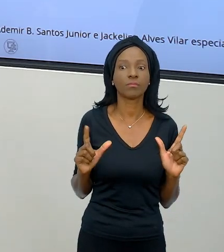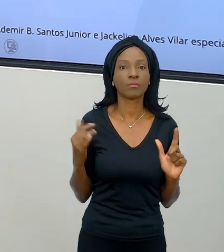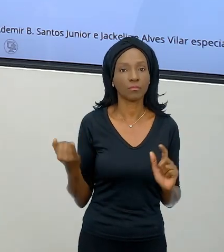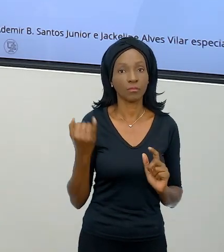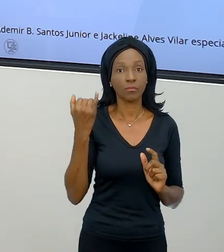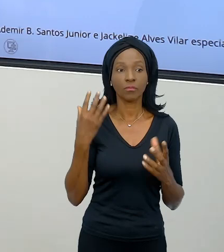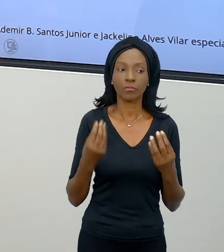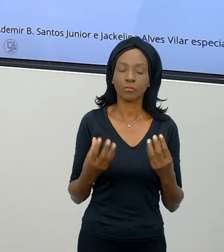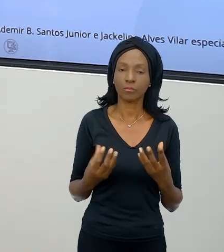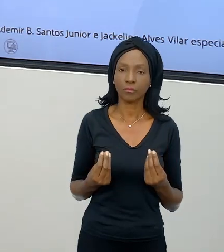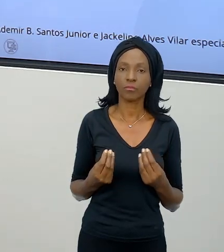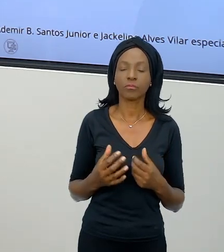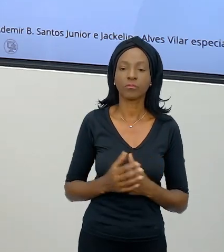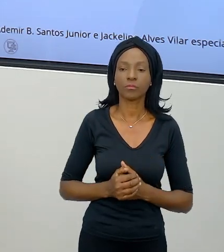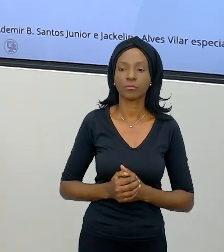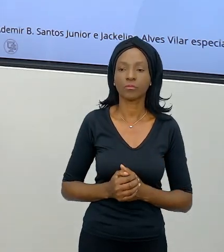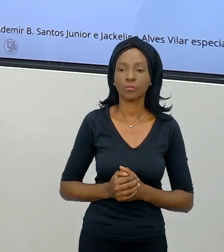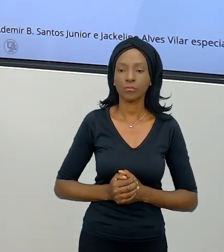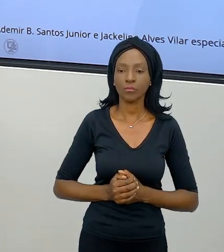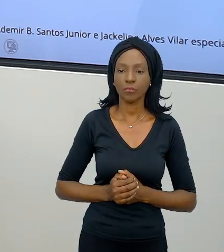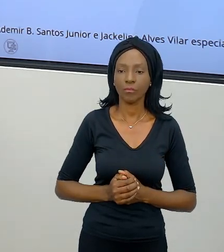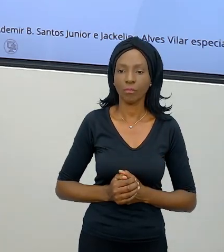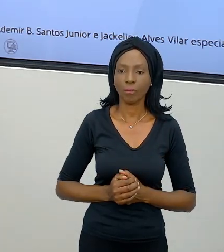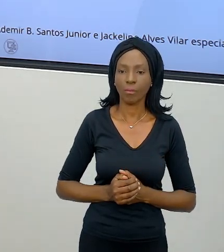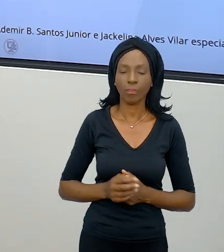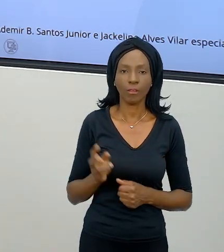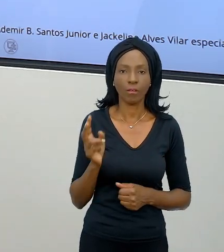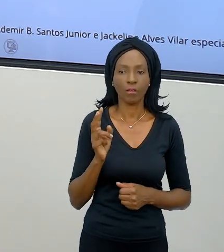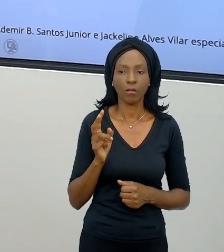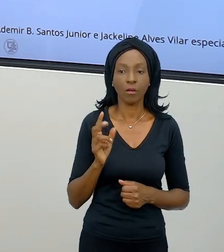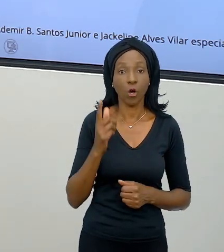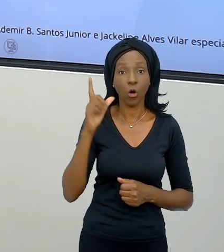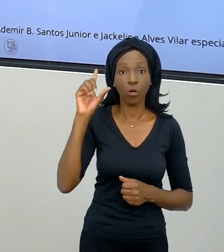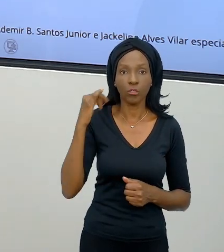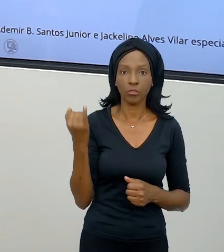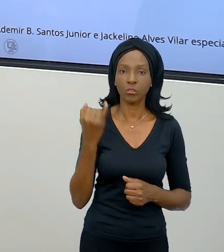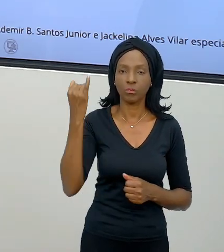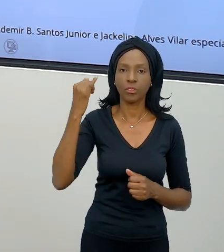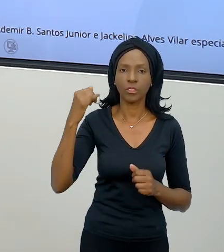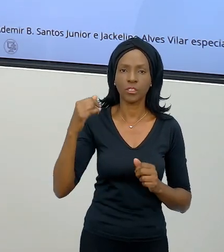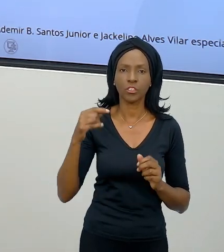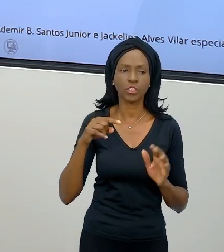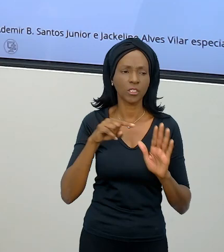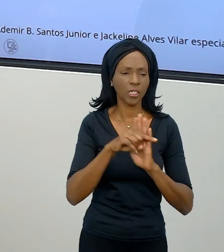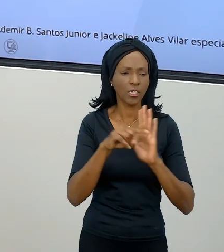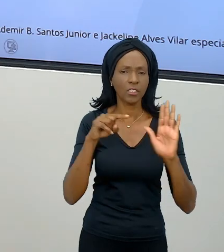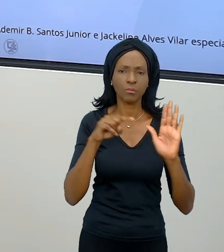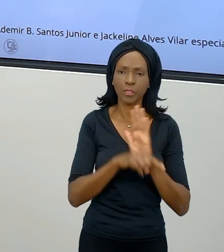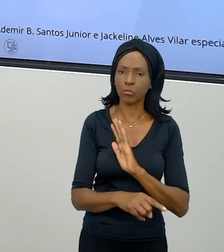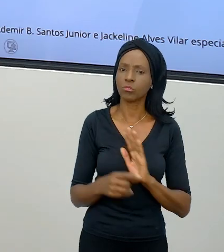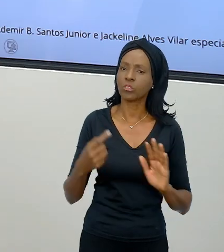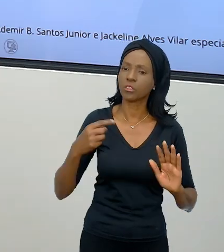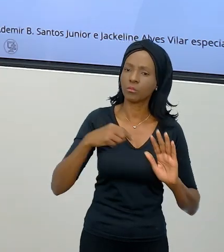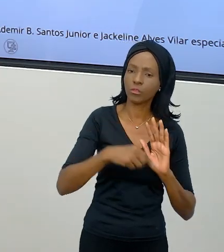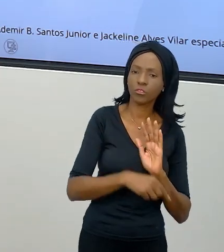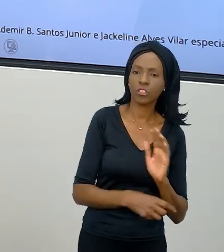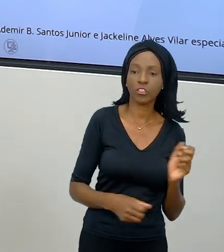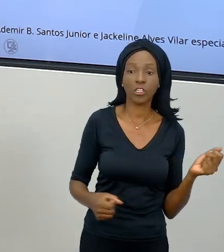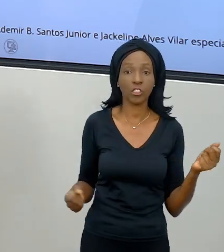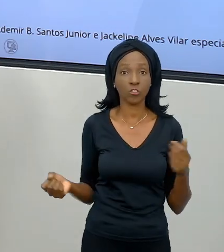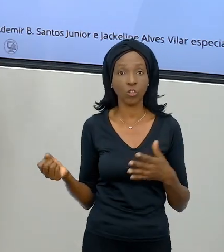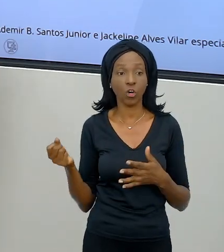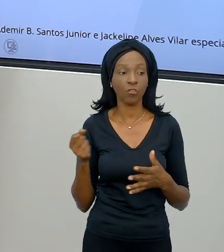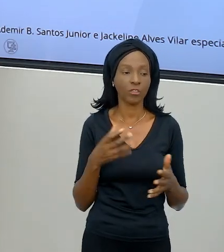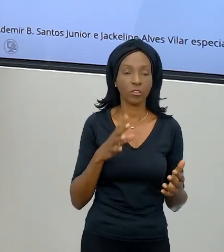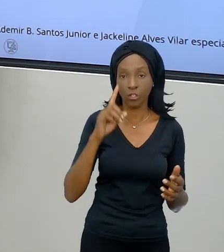importante e relevante. Outro ponto, né? Para que o aprofundamento das perguntas e as novas ideias, porque também é